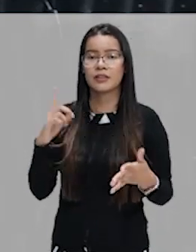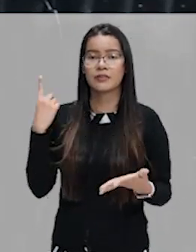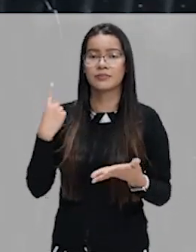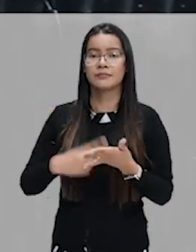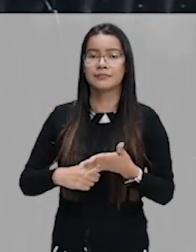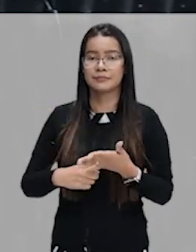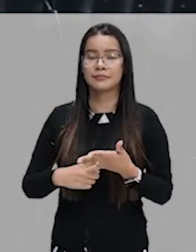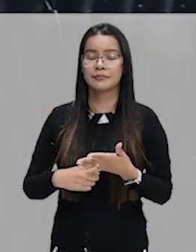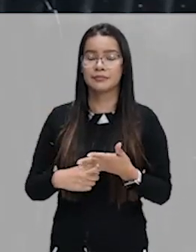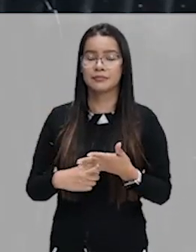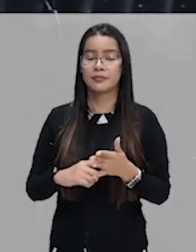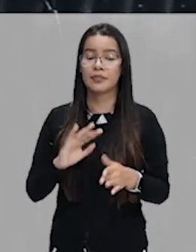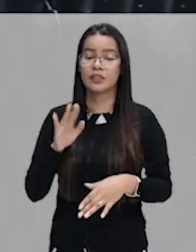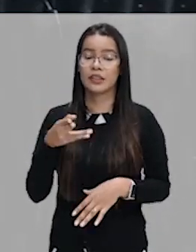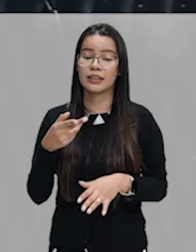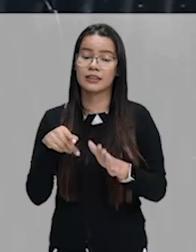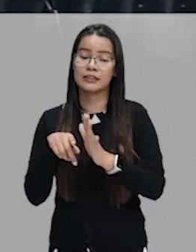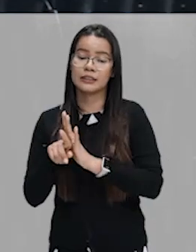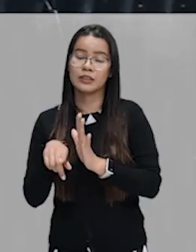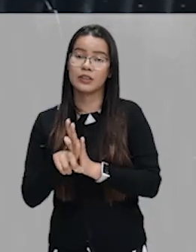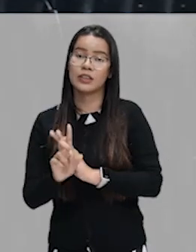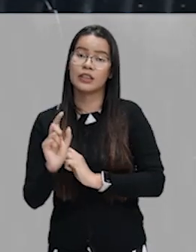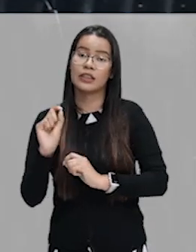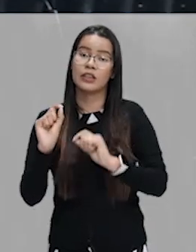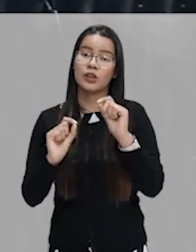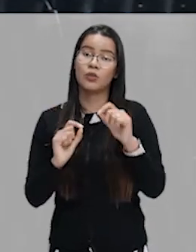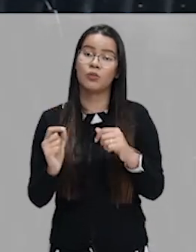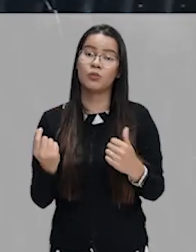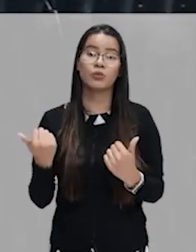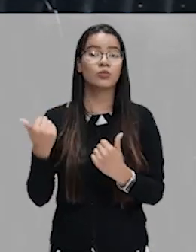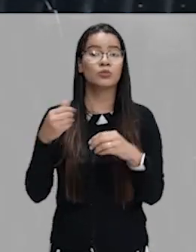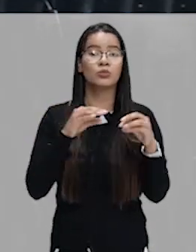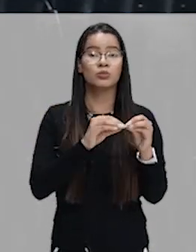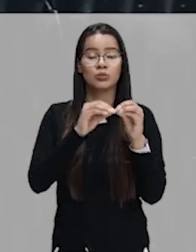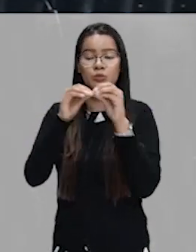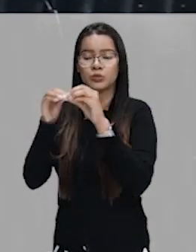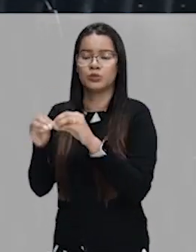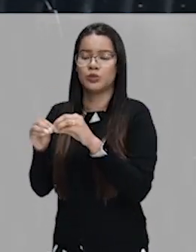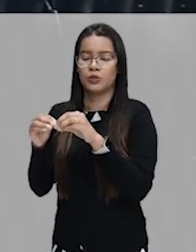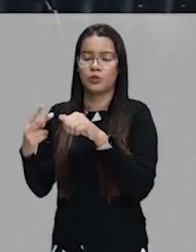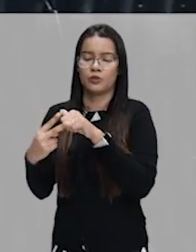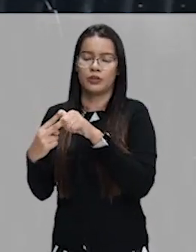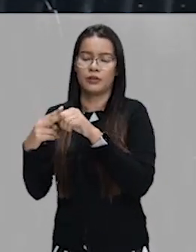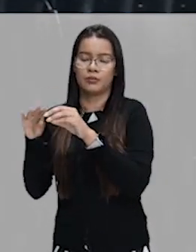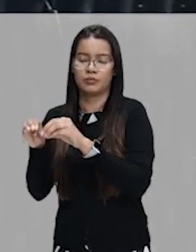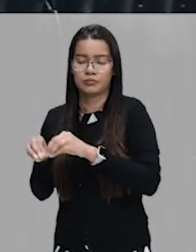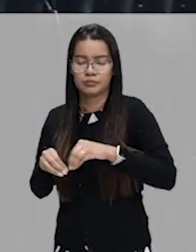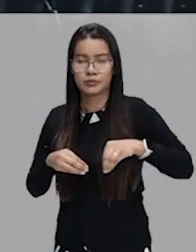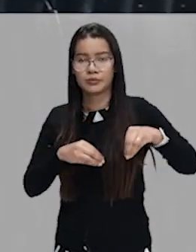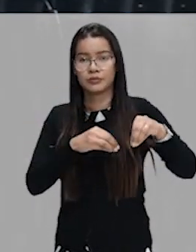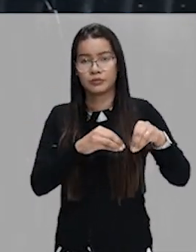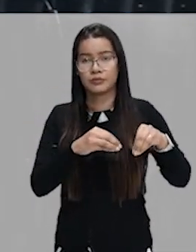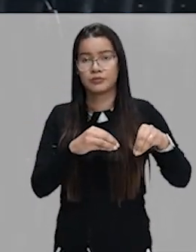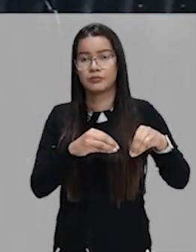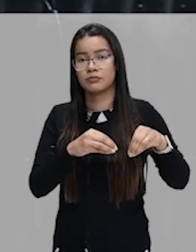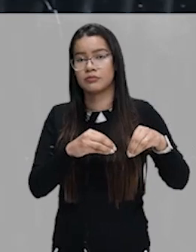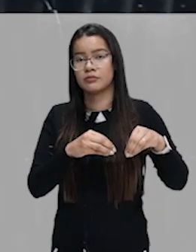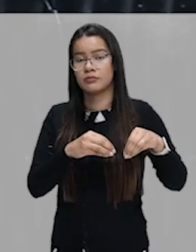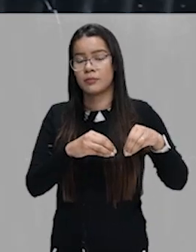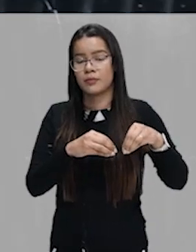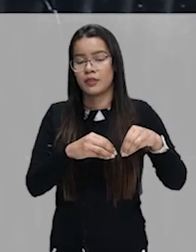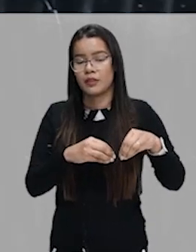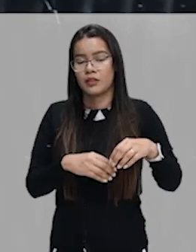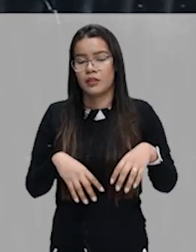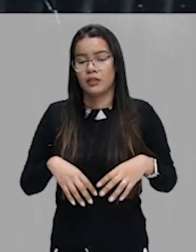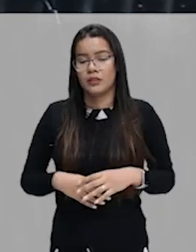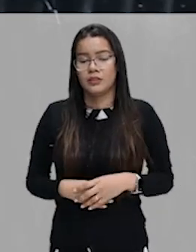vem depois. Na frase interrogativa, eu passo o verbo para frente. Was there? É o verbo haver fazendo pergunta no